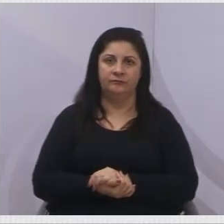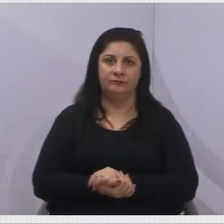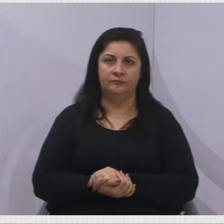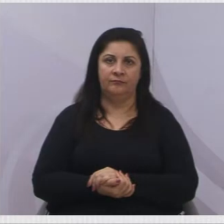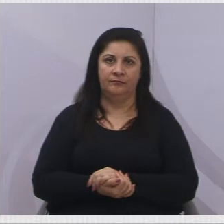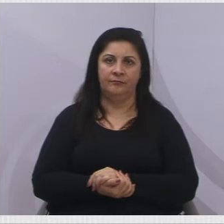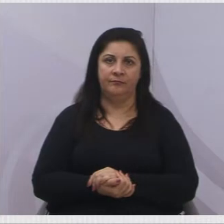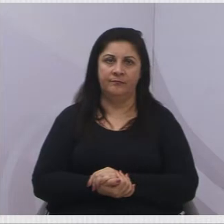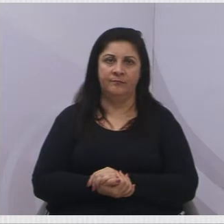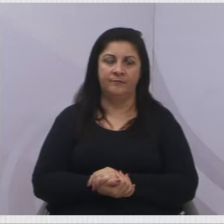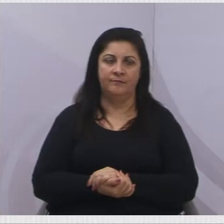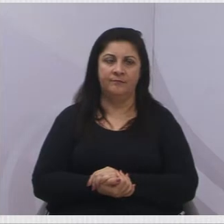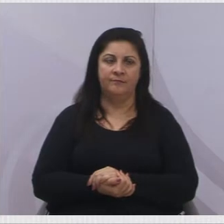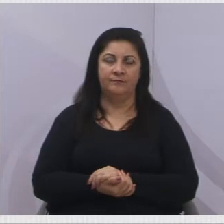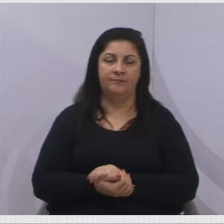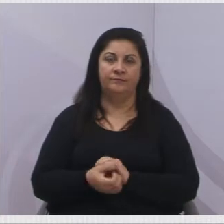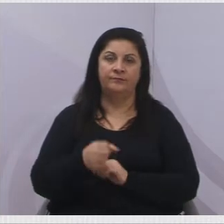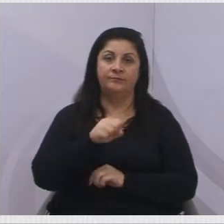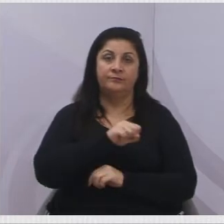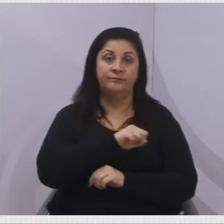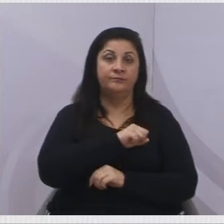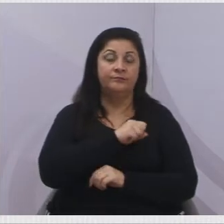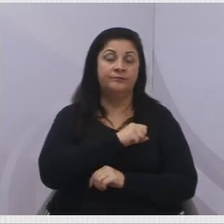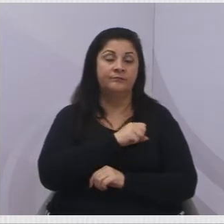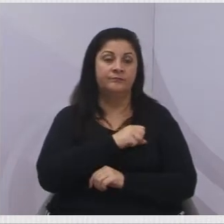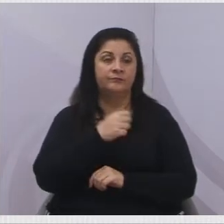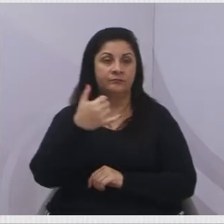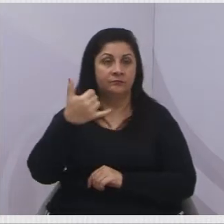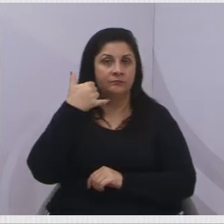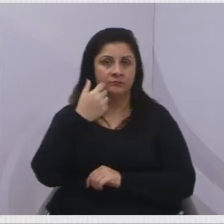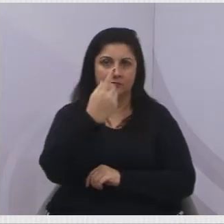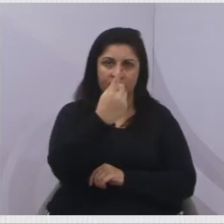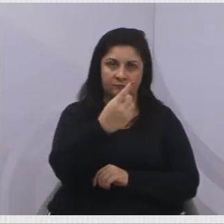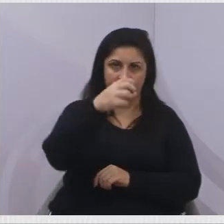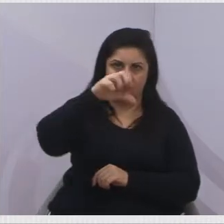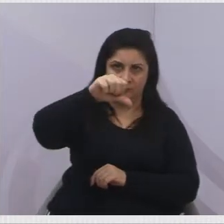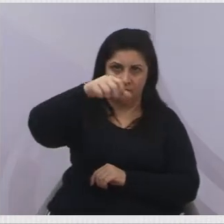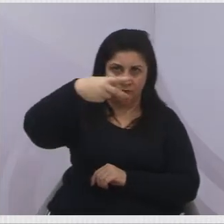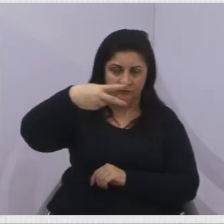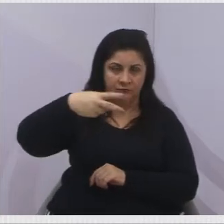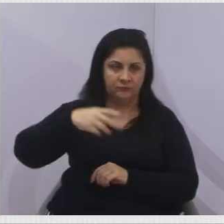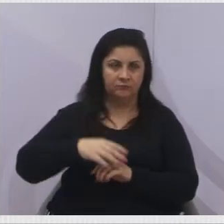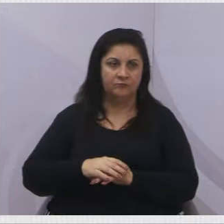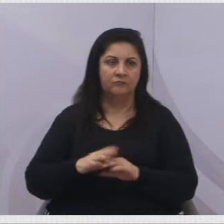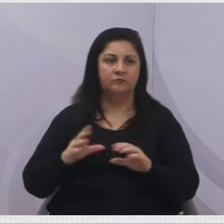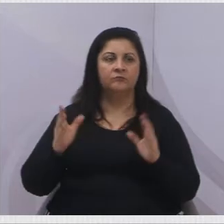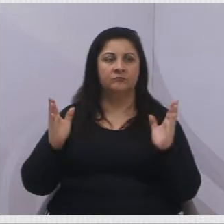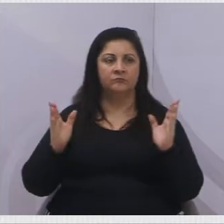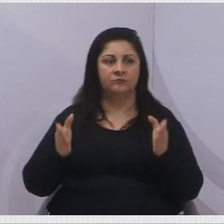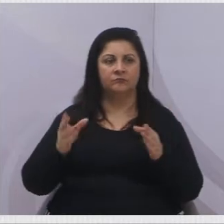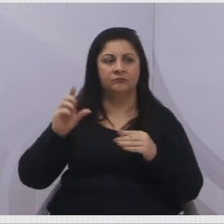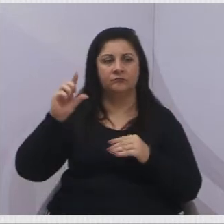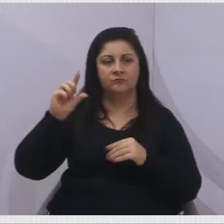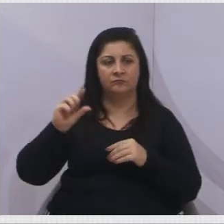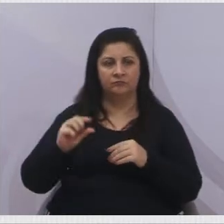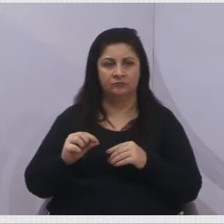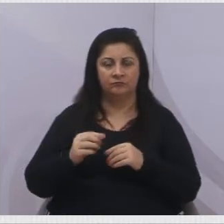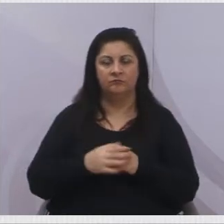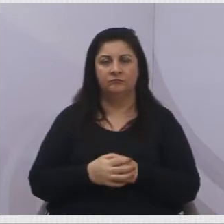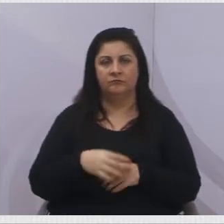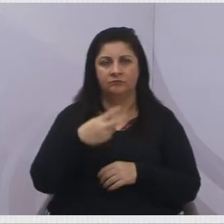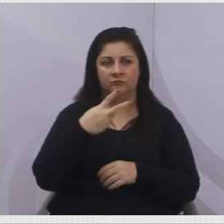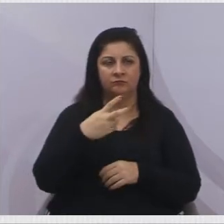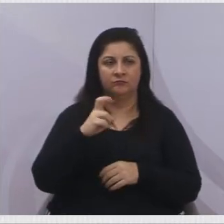Então, o número de chamadas atendidas pelo 192 de 54.200 para